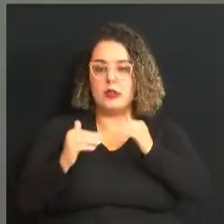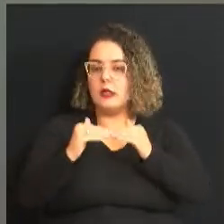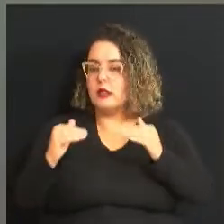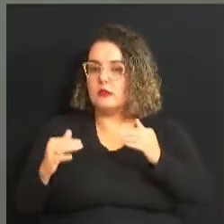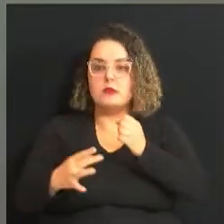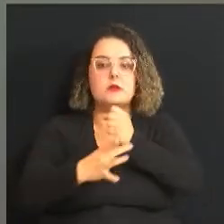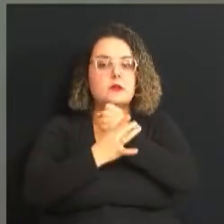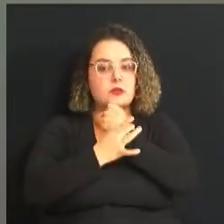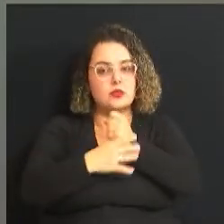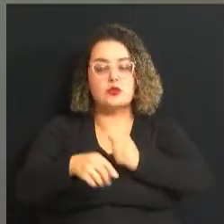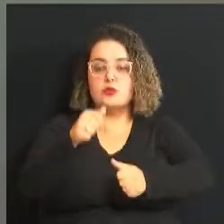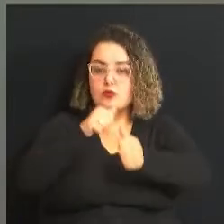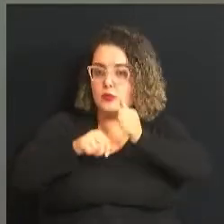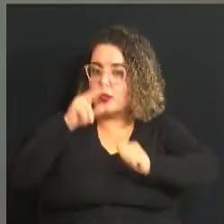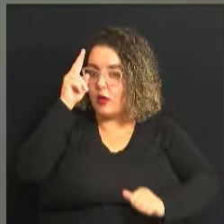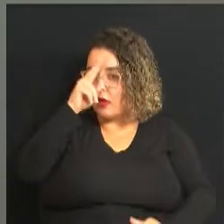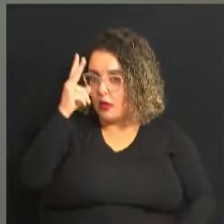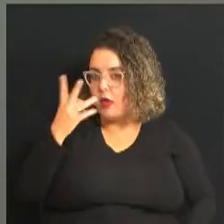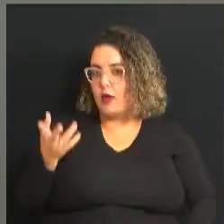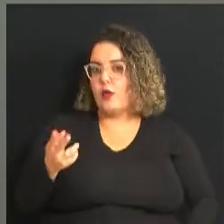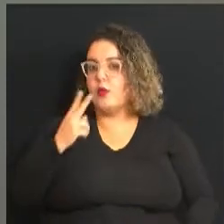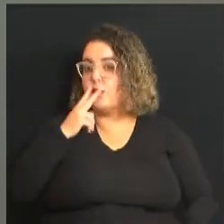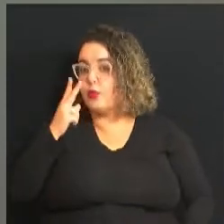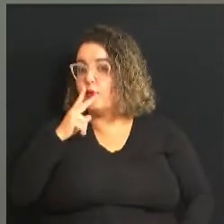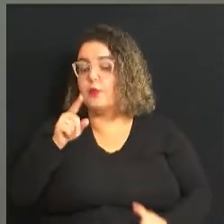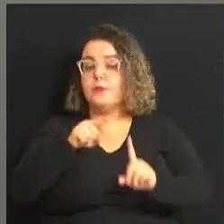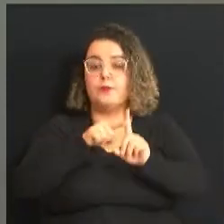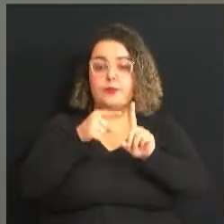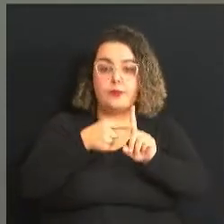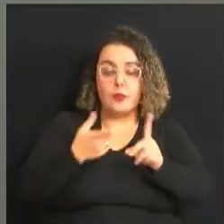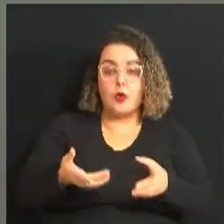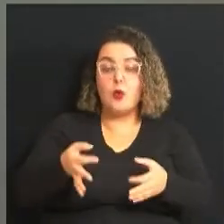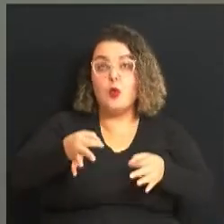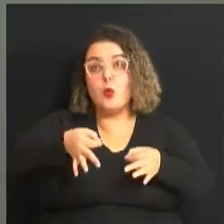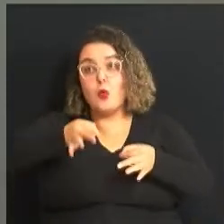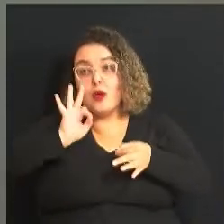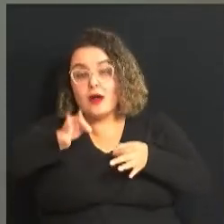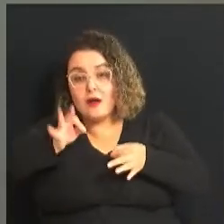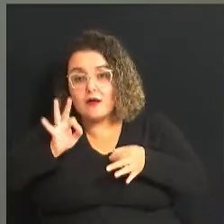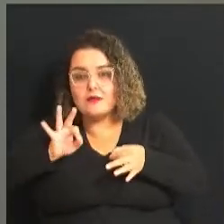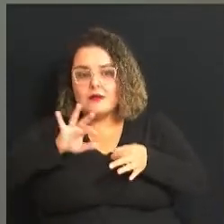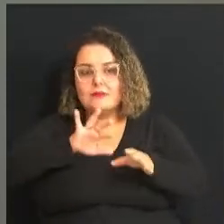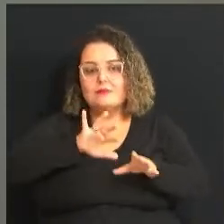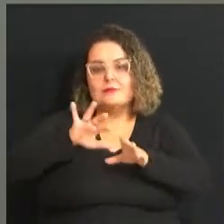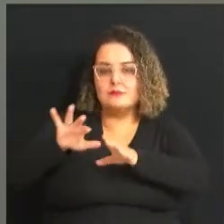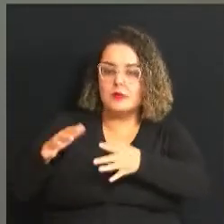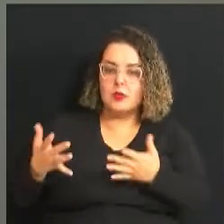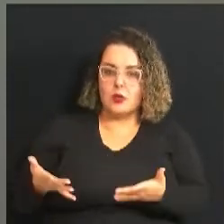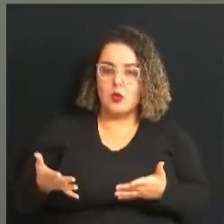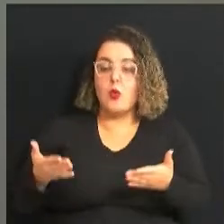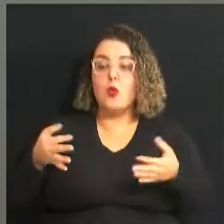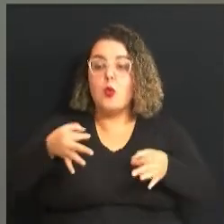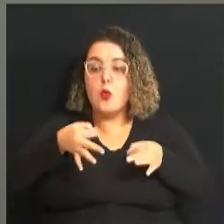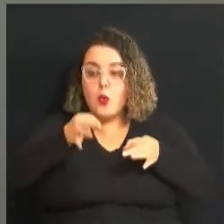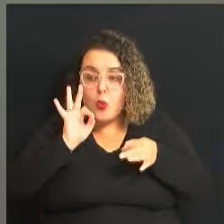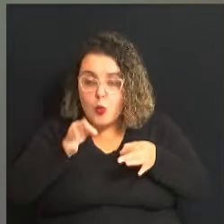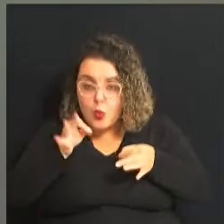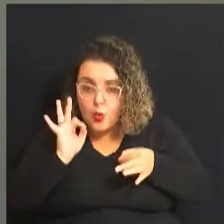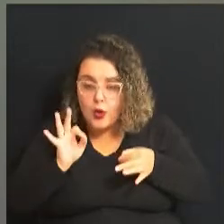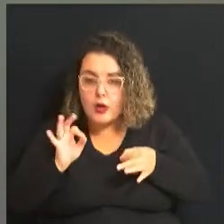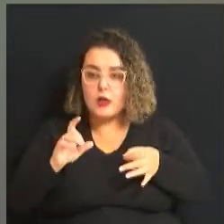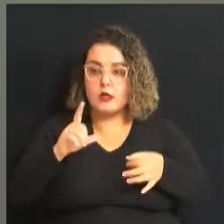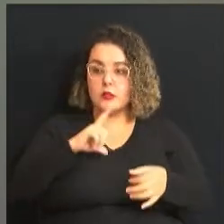bebida alcoólica ou tabagismo na gravidez. O café é uma exceção. O café, hoje, já